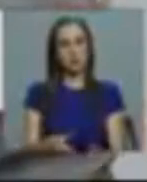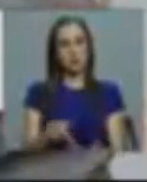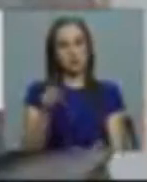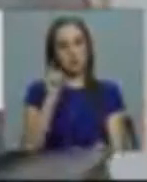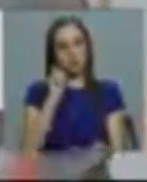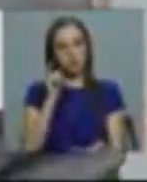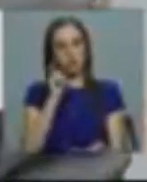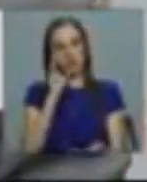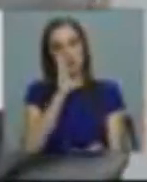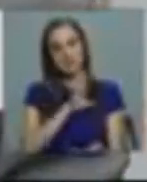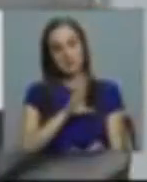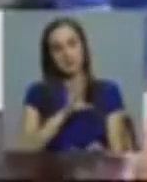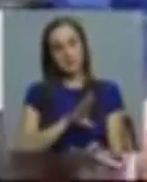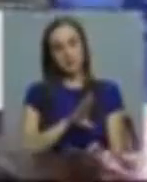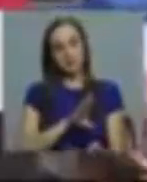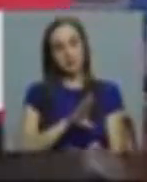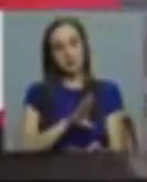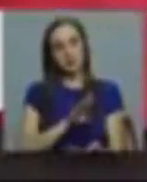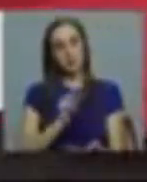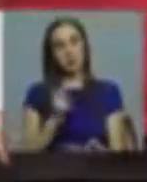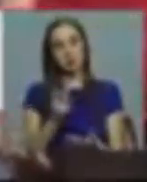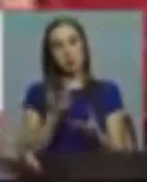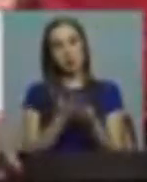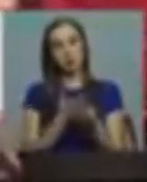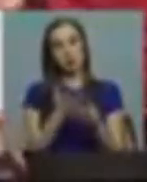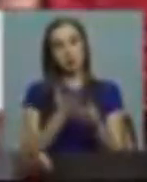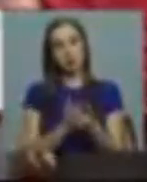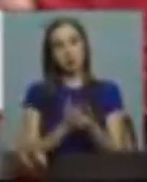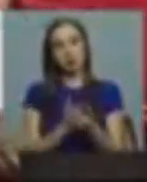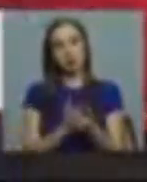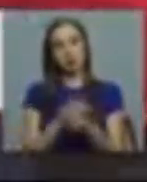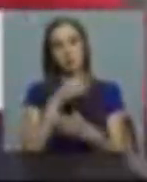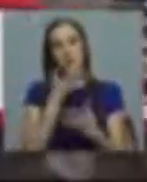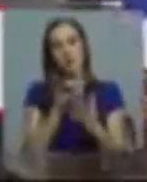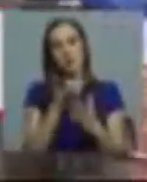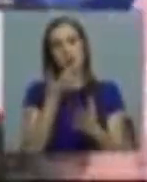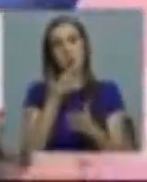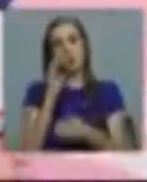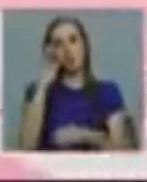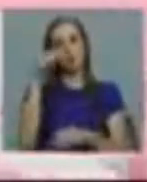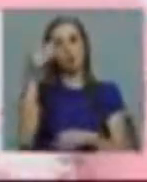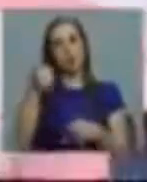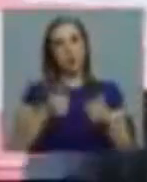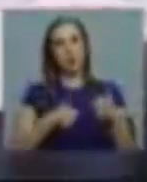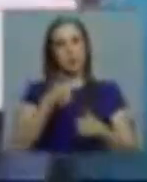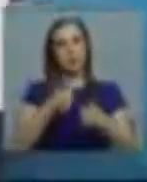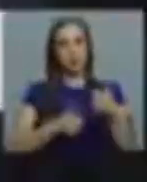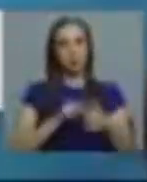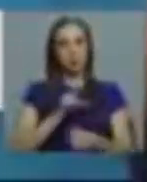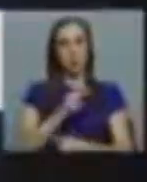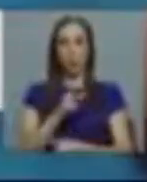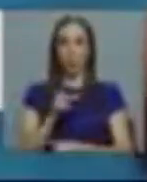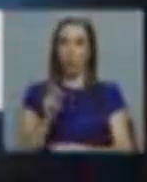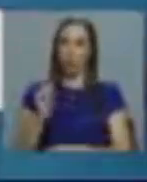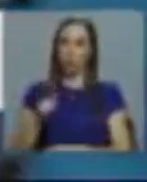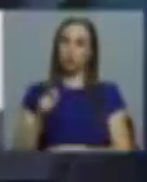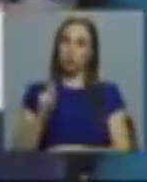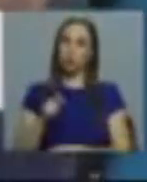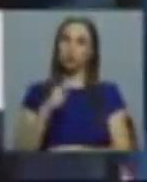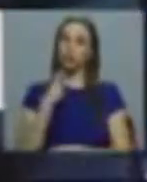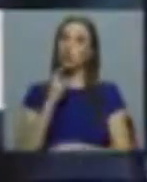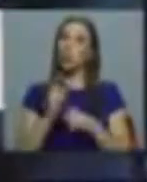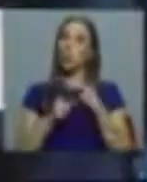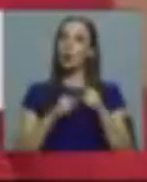definir se coloca ou não esses dois processos em pauta. Já uma futura candidatura de Lula da Silva, o juiz do Supremo